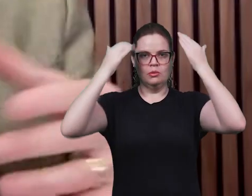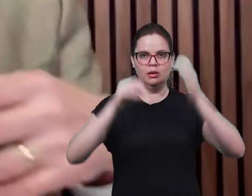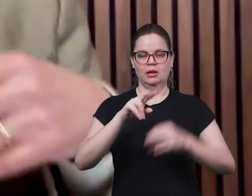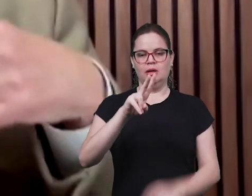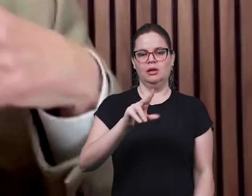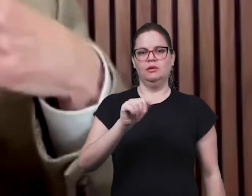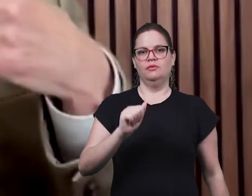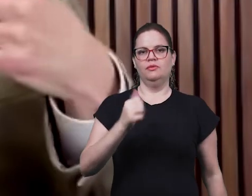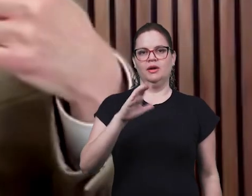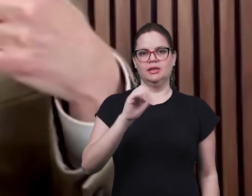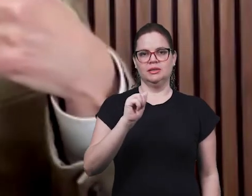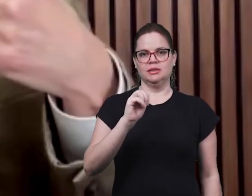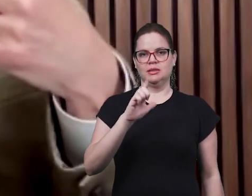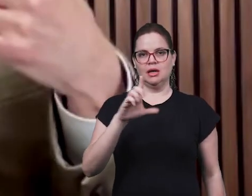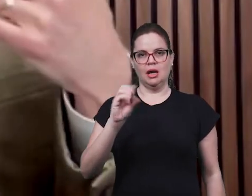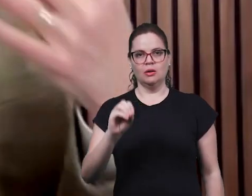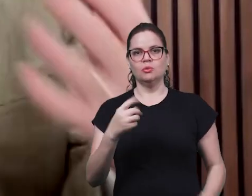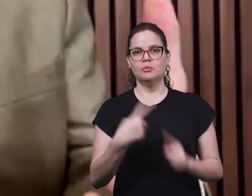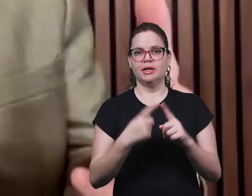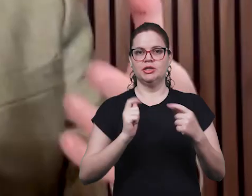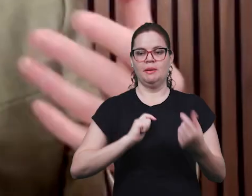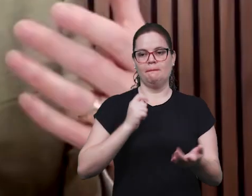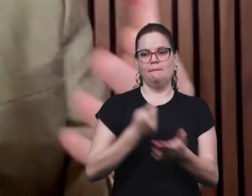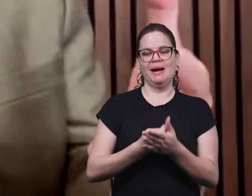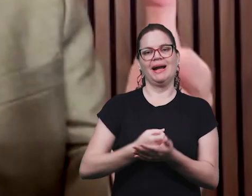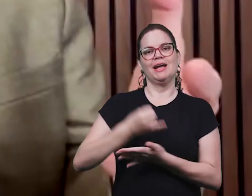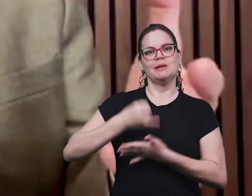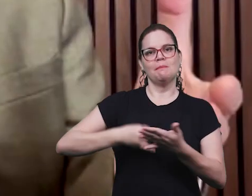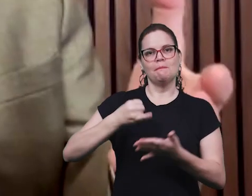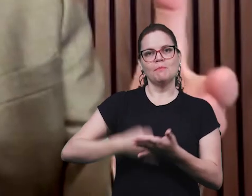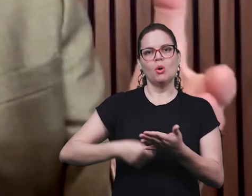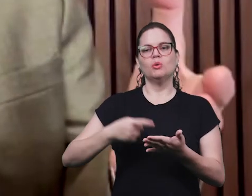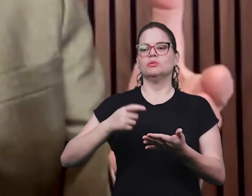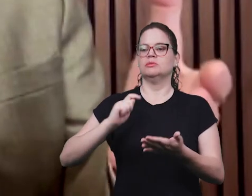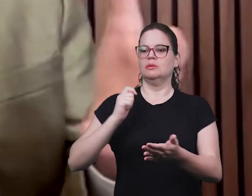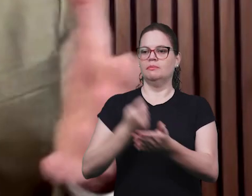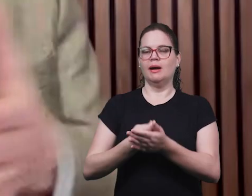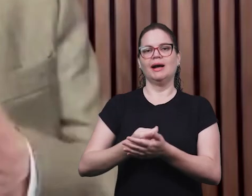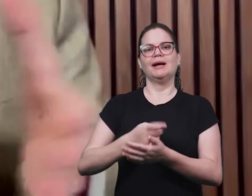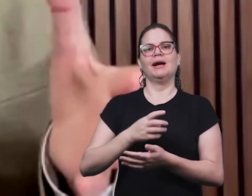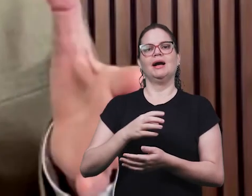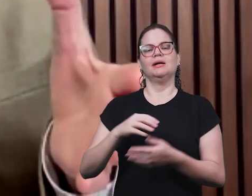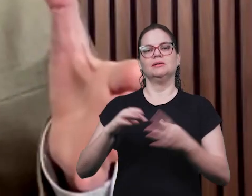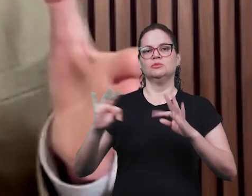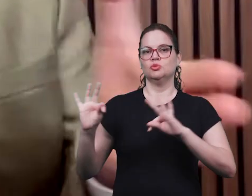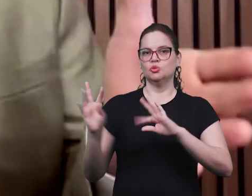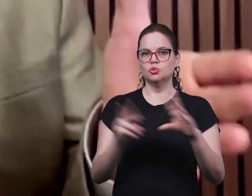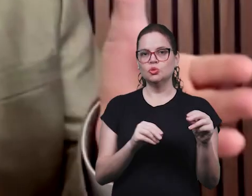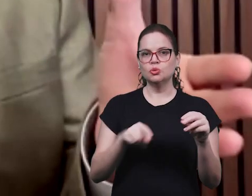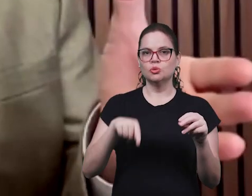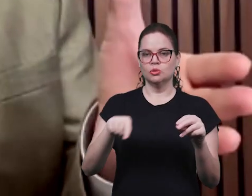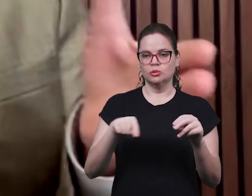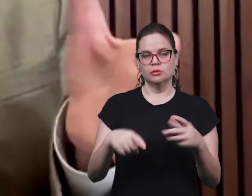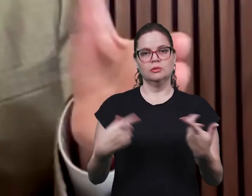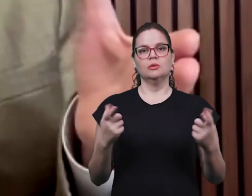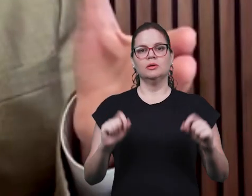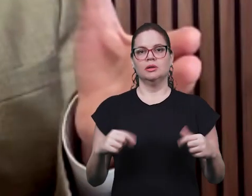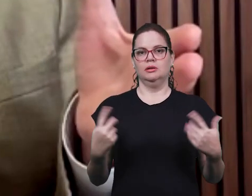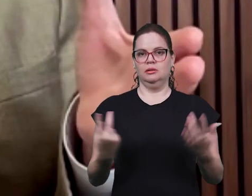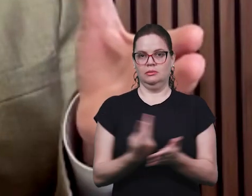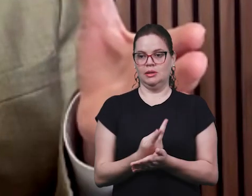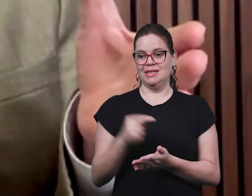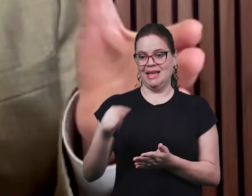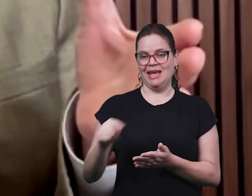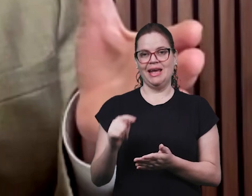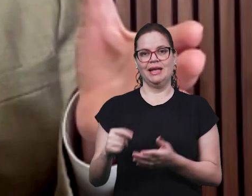que pagar tributo, que ficar disponível ao rei da Babilônia. Ele foi nomeado pelo rei, né,